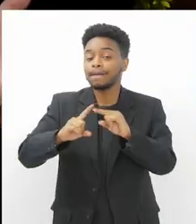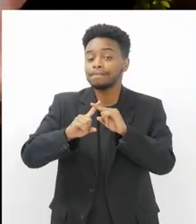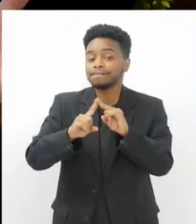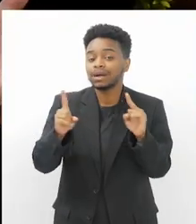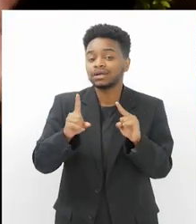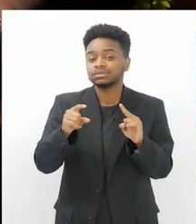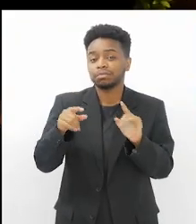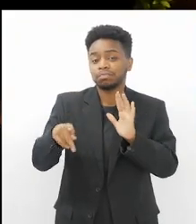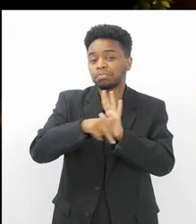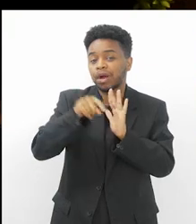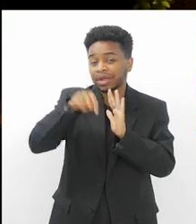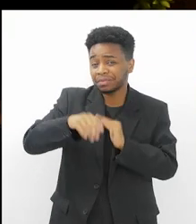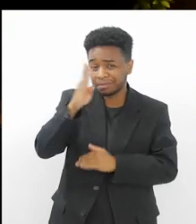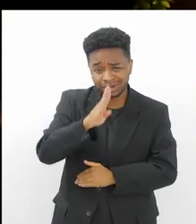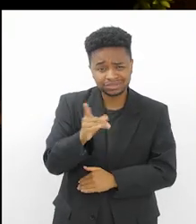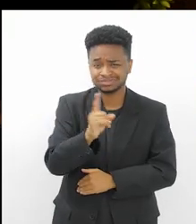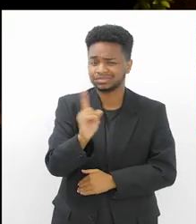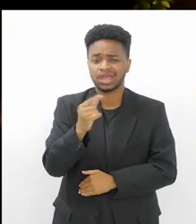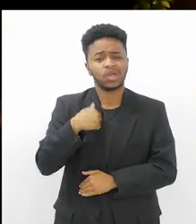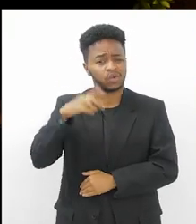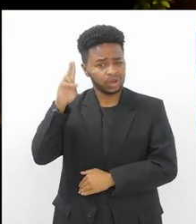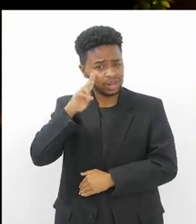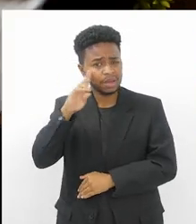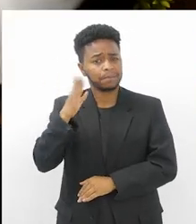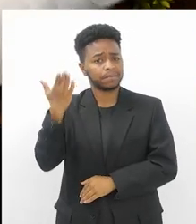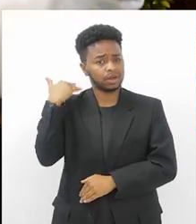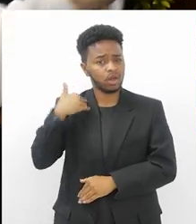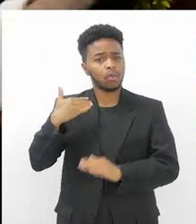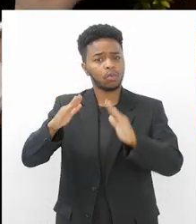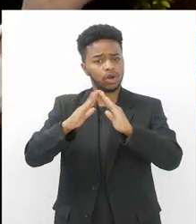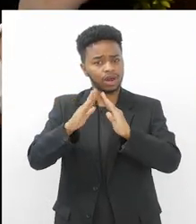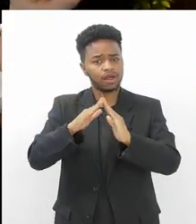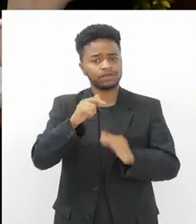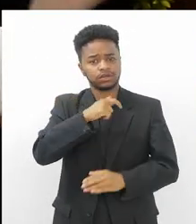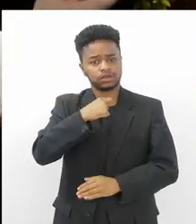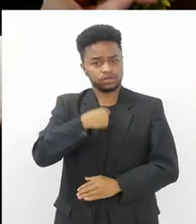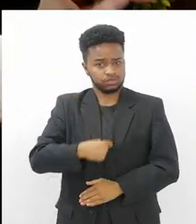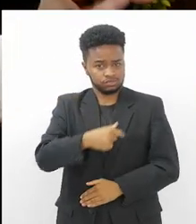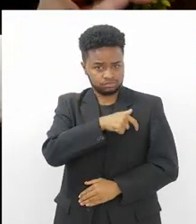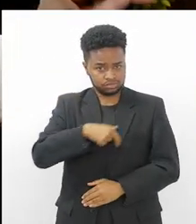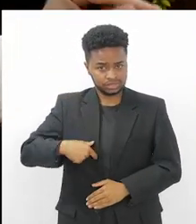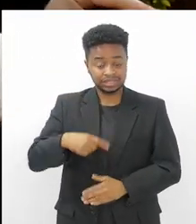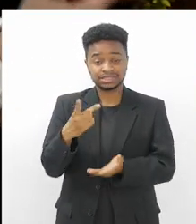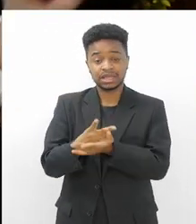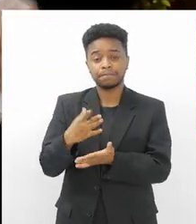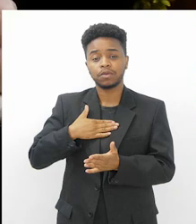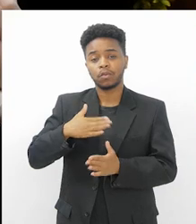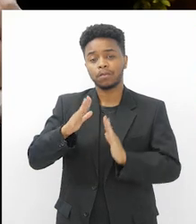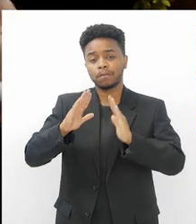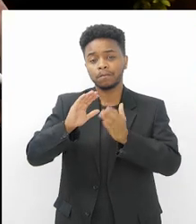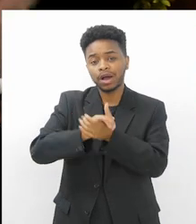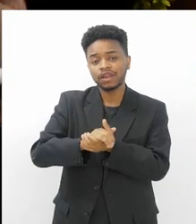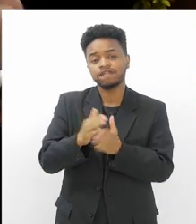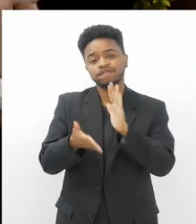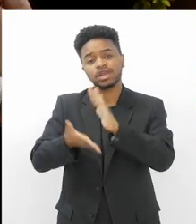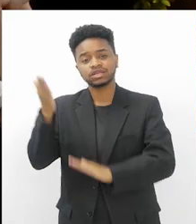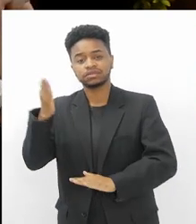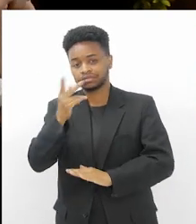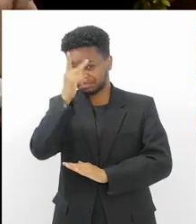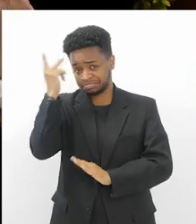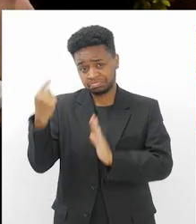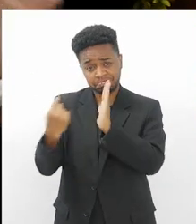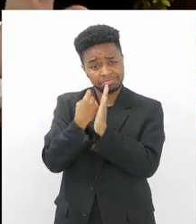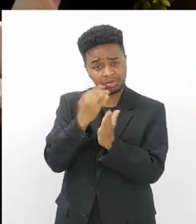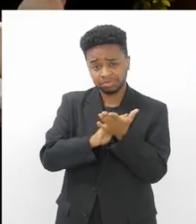louça. E isso não é uma coisa brasileira. Eu me lembro, quando eu morava na Suécia, que quando meu marido